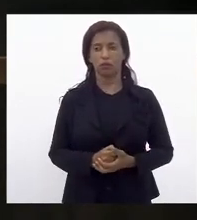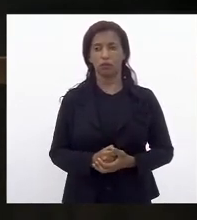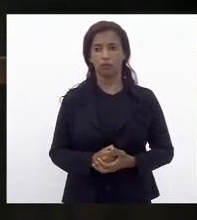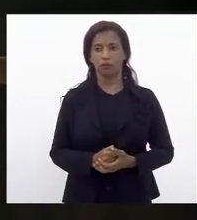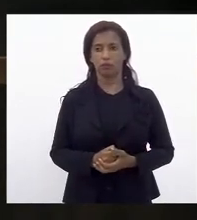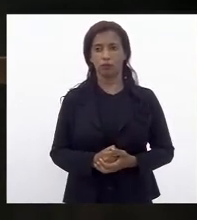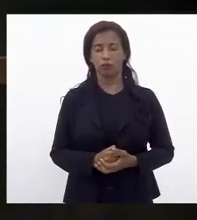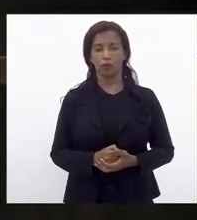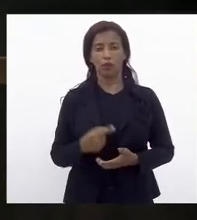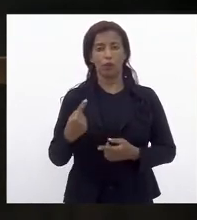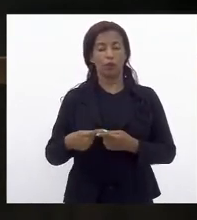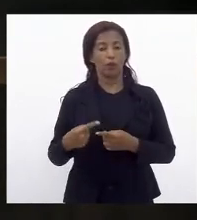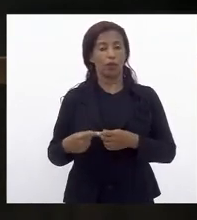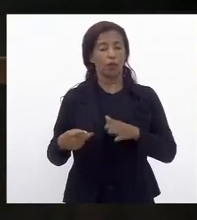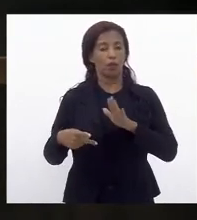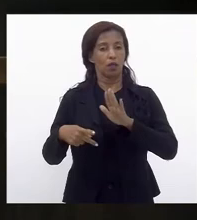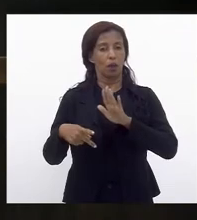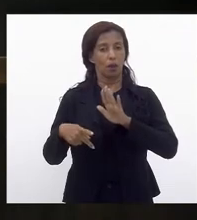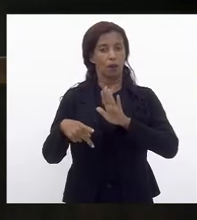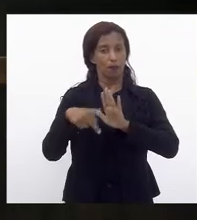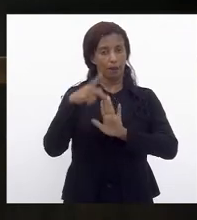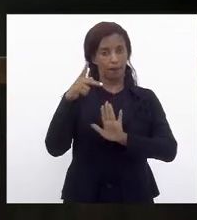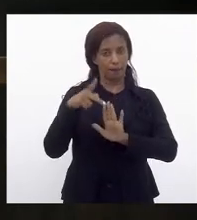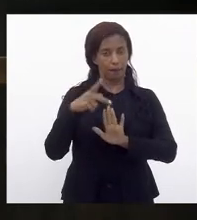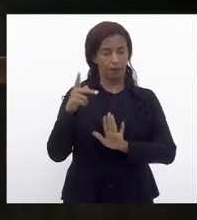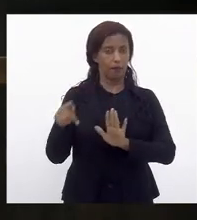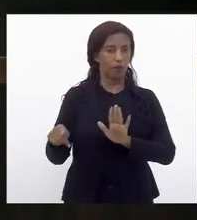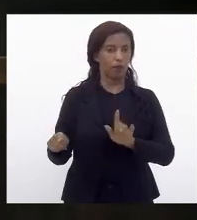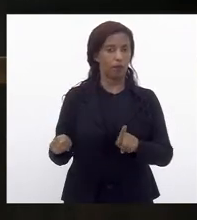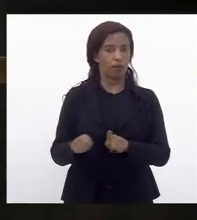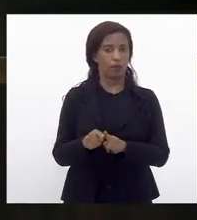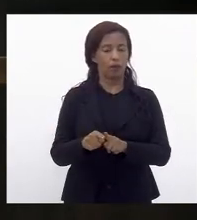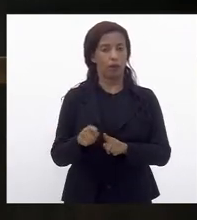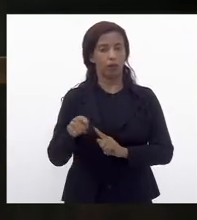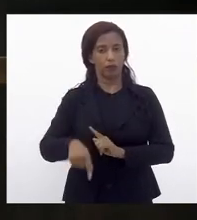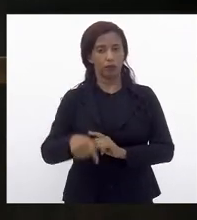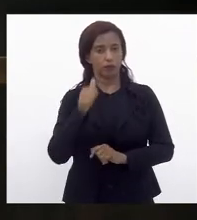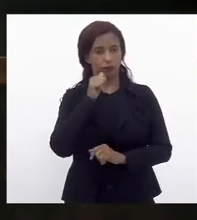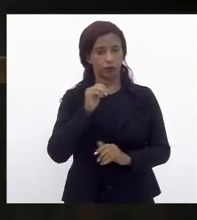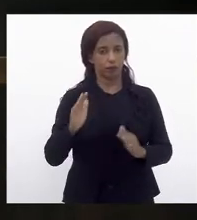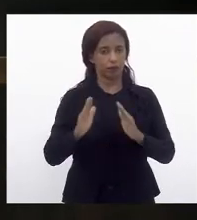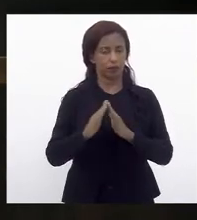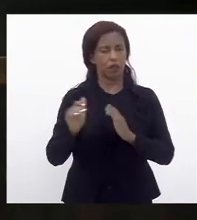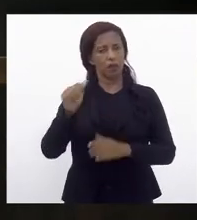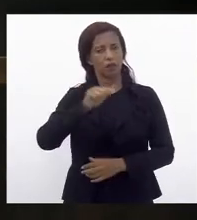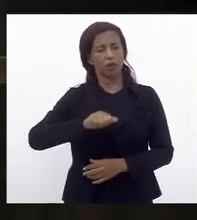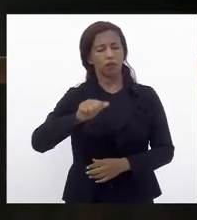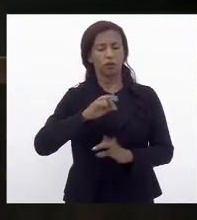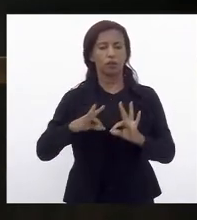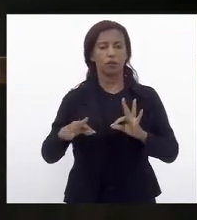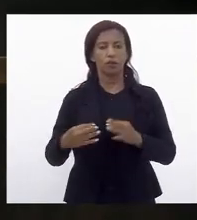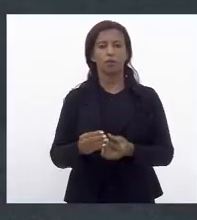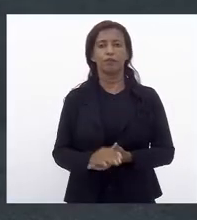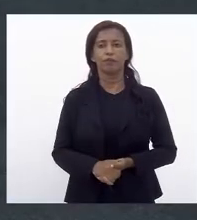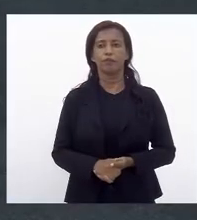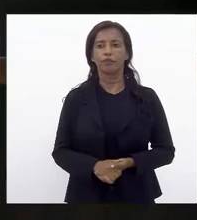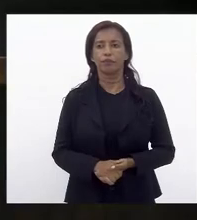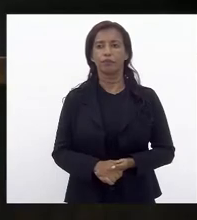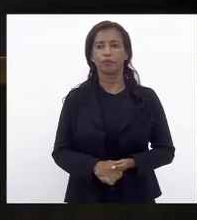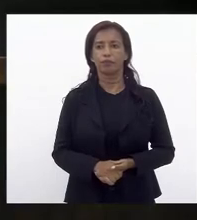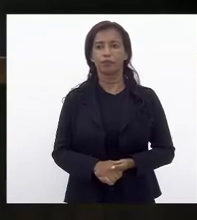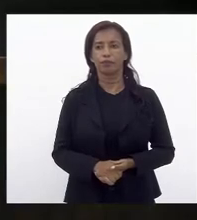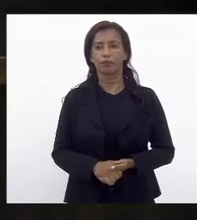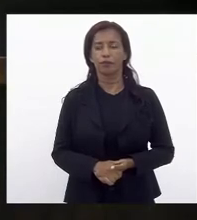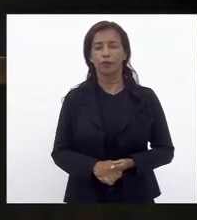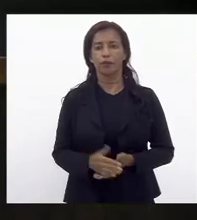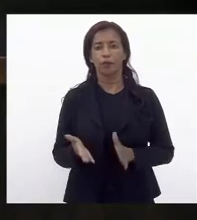porque é uma pauta das mulheres, de todas as mulheres dessa casa, e da sociedade como um todo. Questão de Dito ordem. Isso,